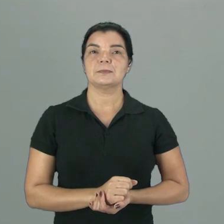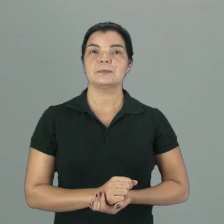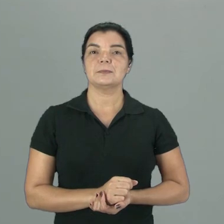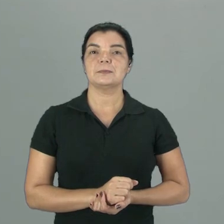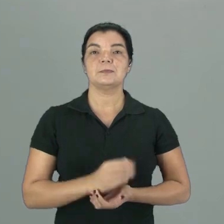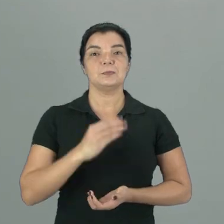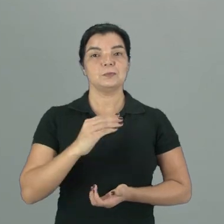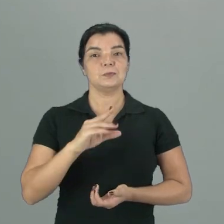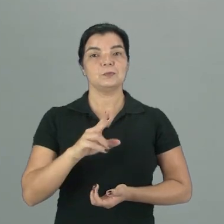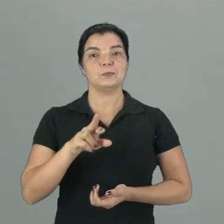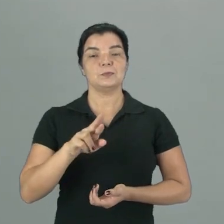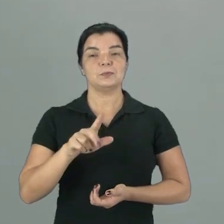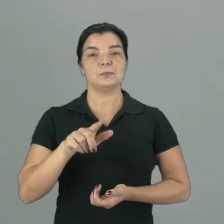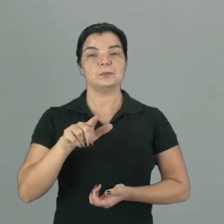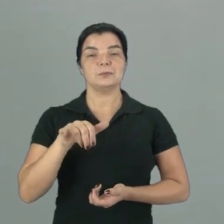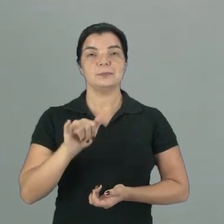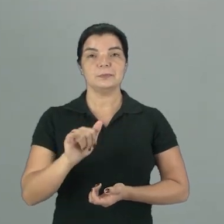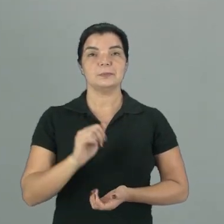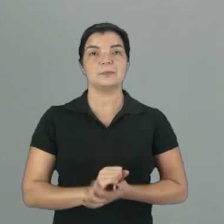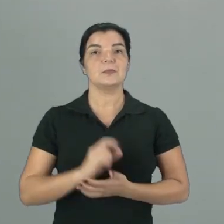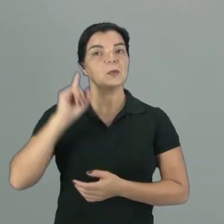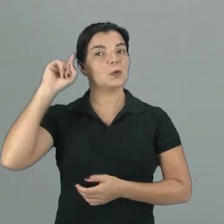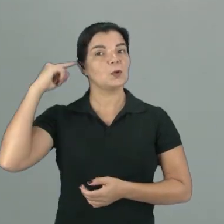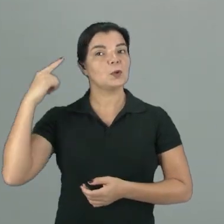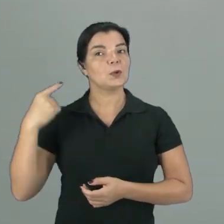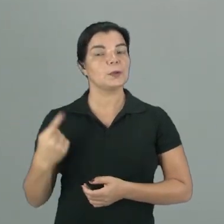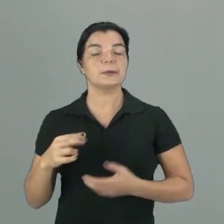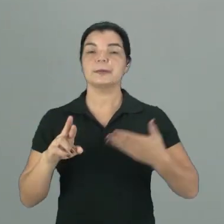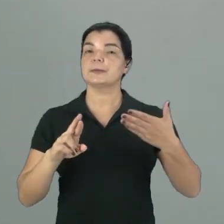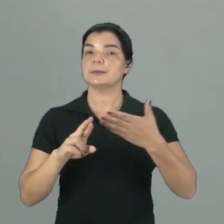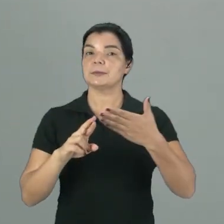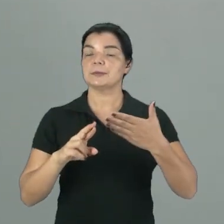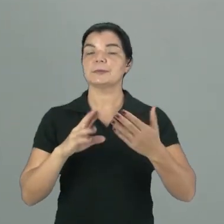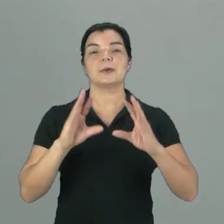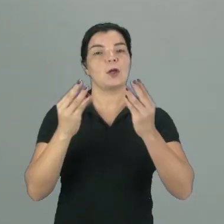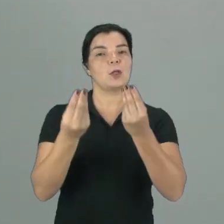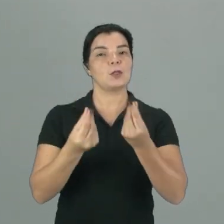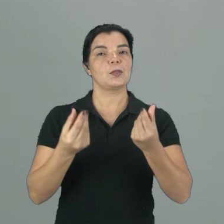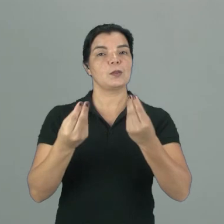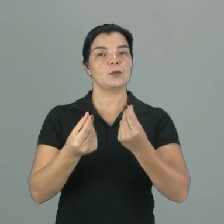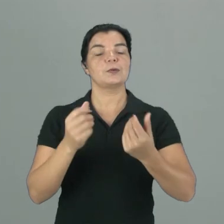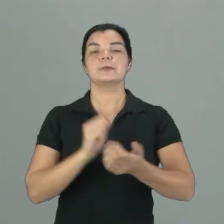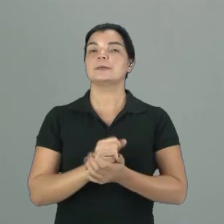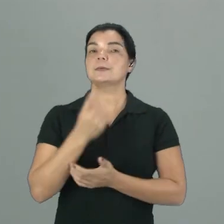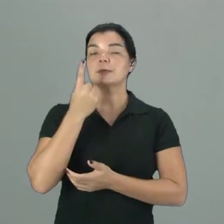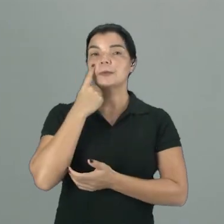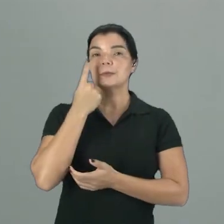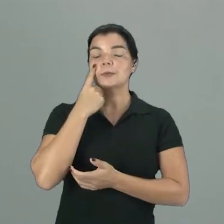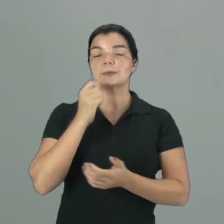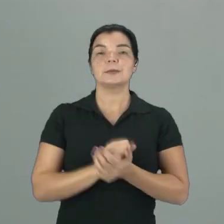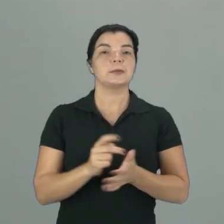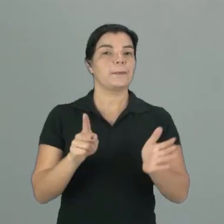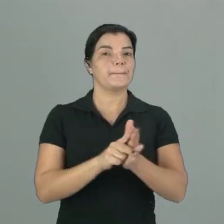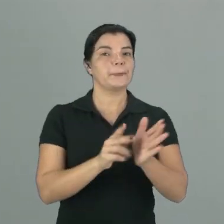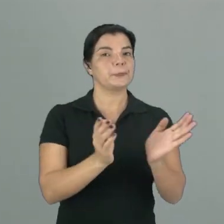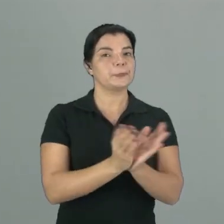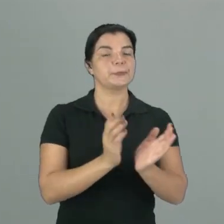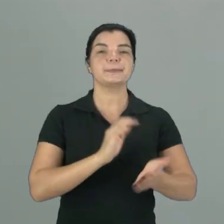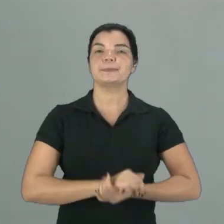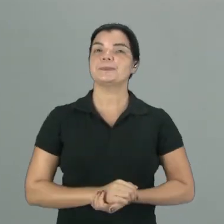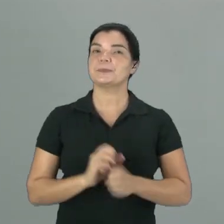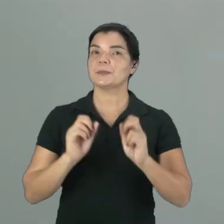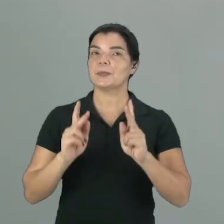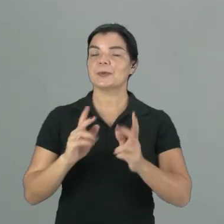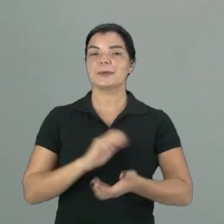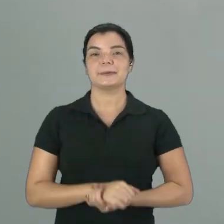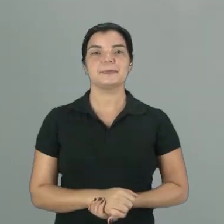magro. E curly é encaracolado, se refere à textura do cabelo. Então a gente observa aí que ela não faz parte do grupo,